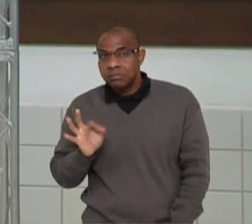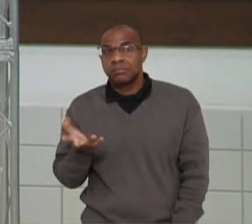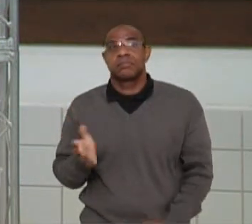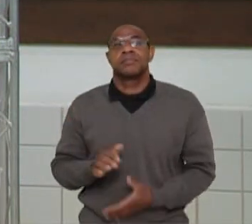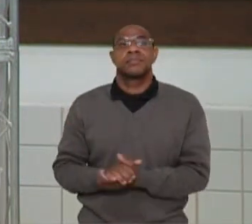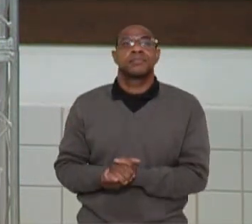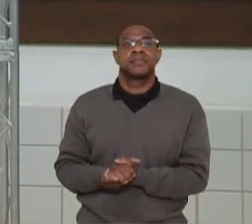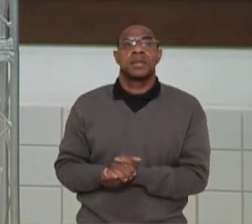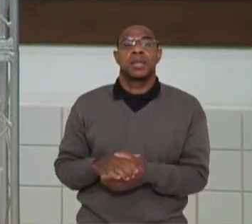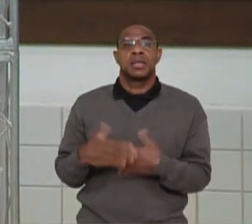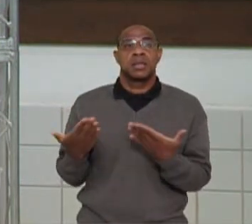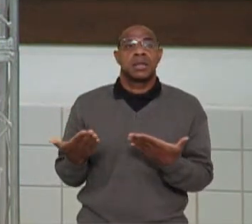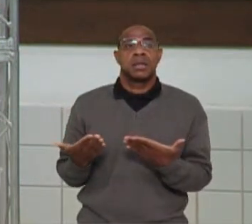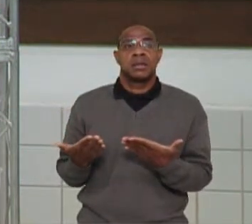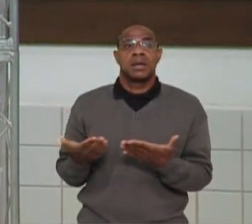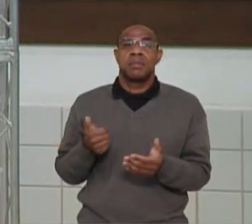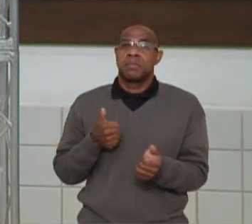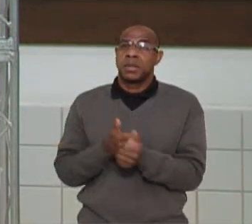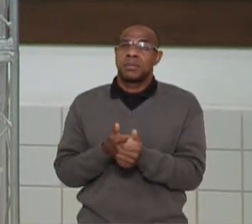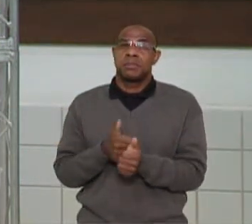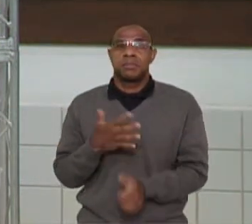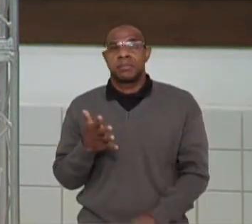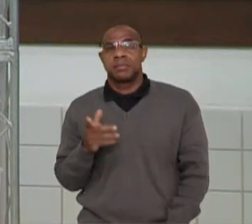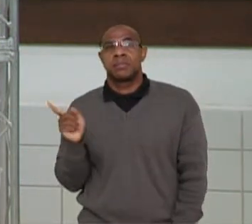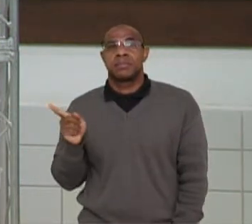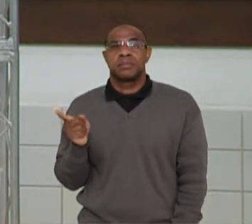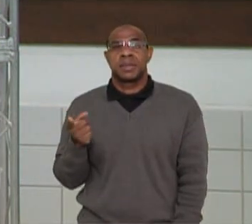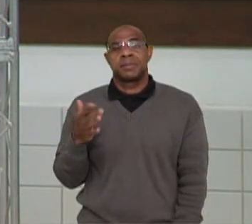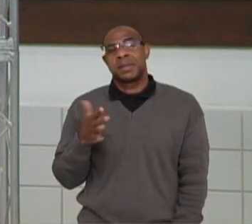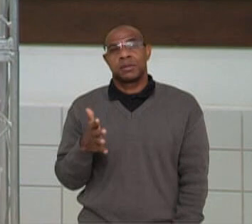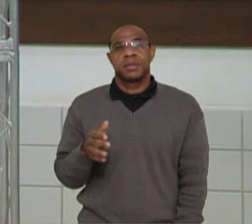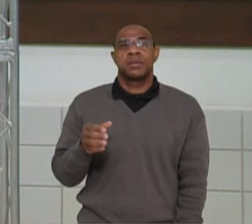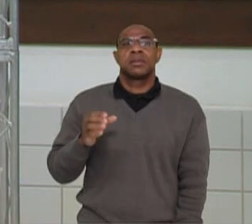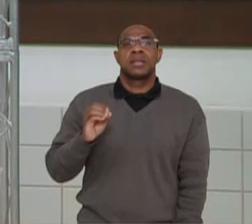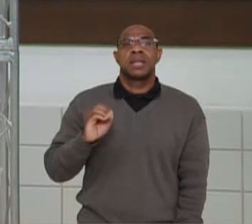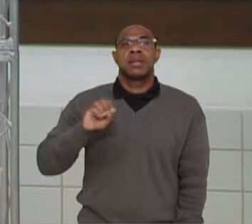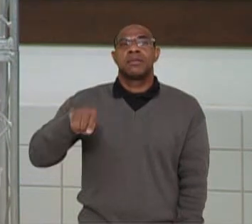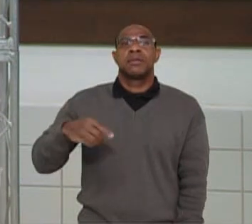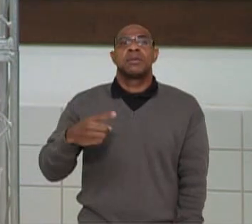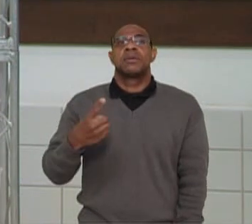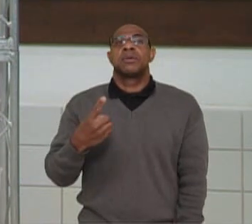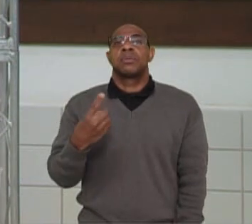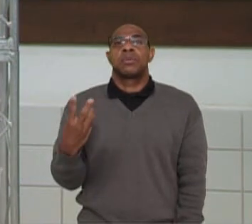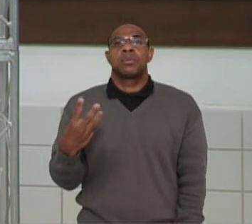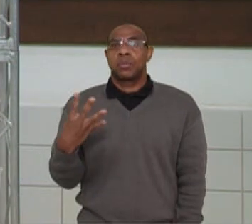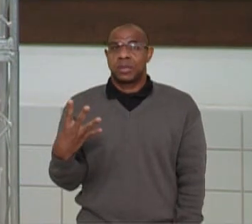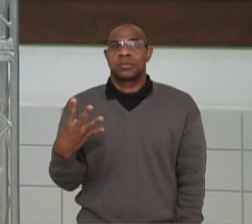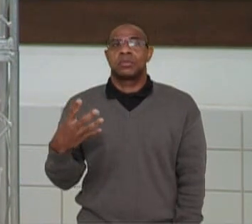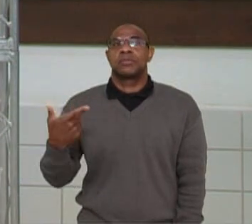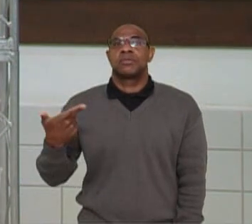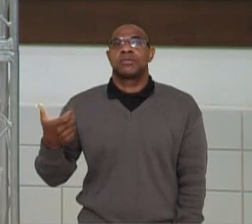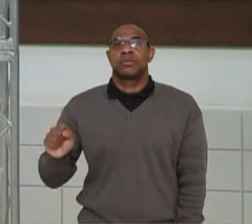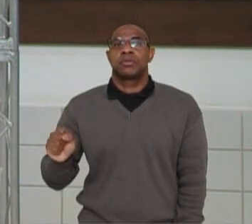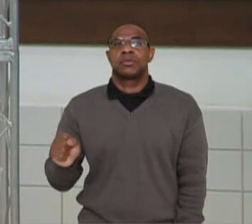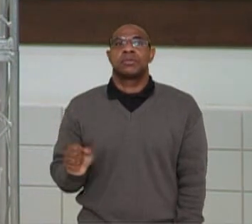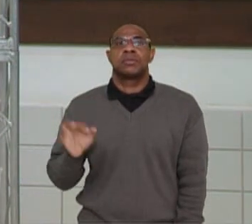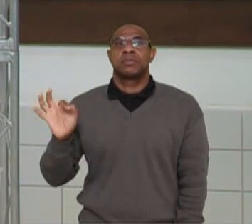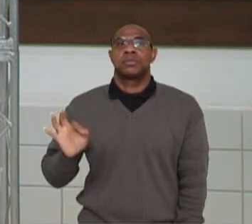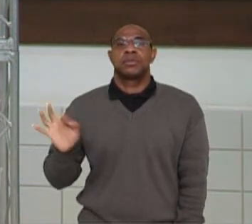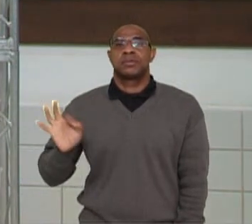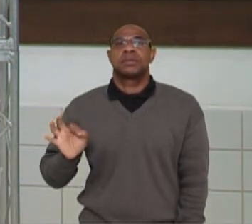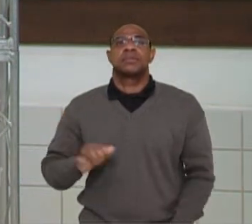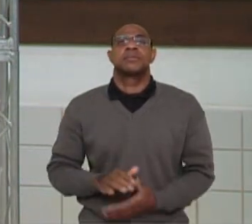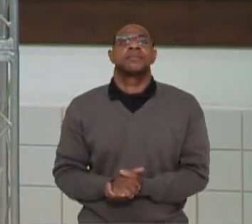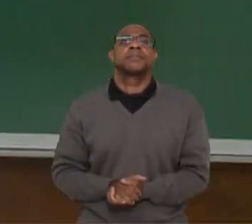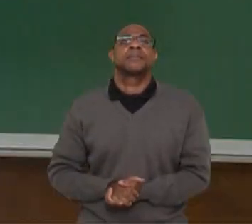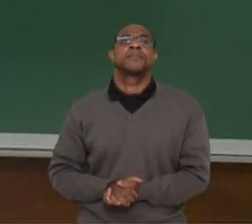tenho. Tá? E a probabilidade dá mais ou menos 14,28%. Certo, gente? Beleza? Vamos ver o que nós fizemos na aula de